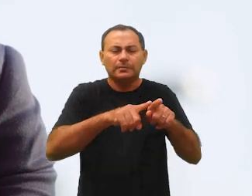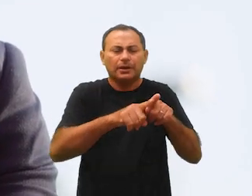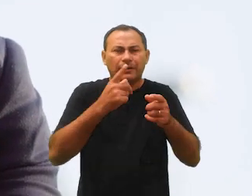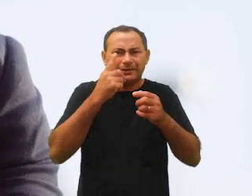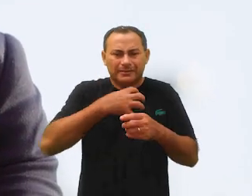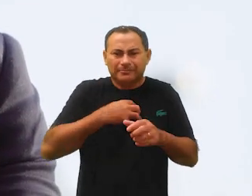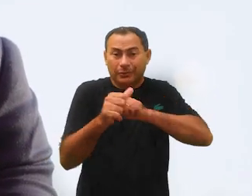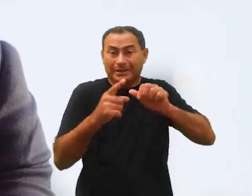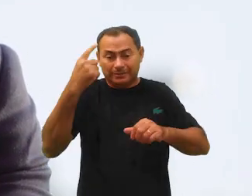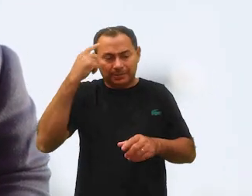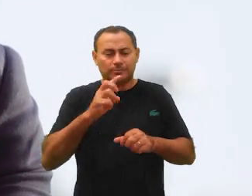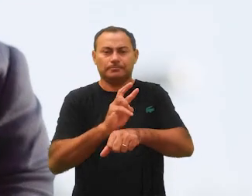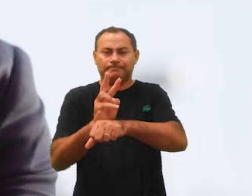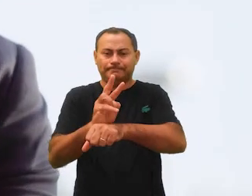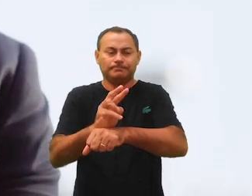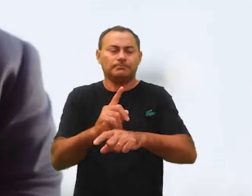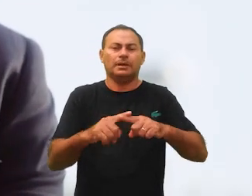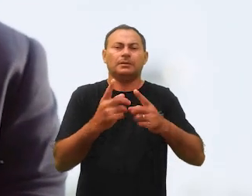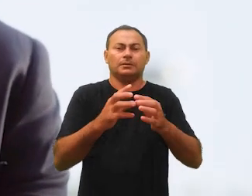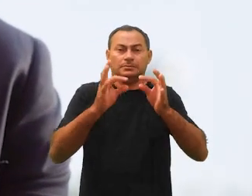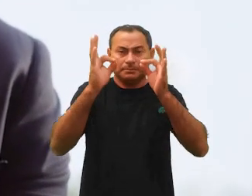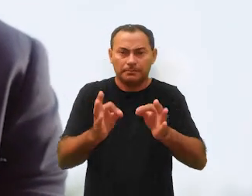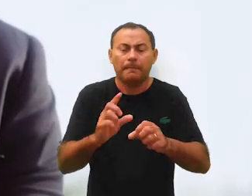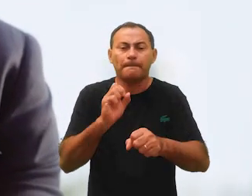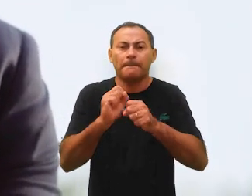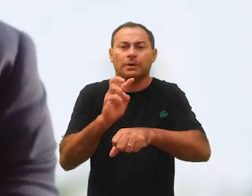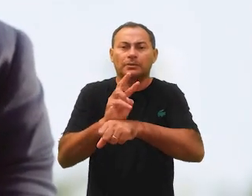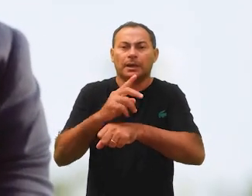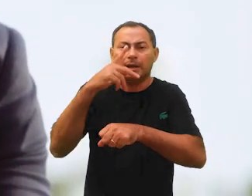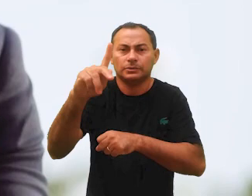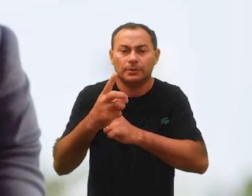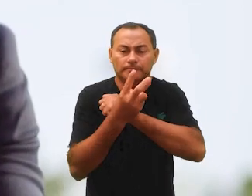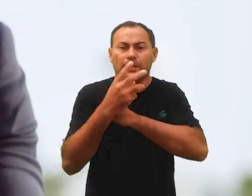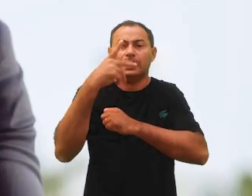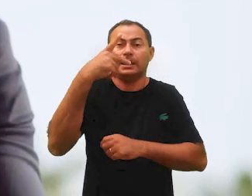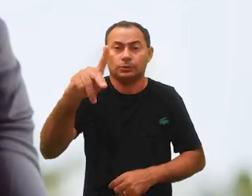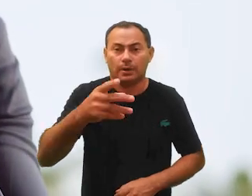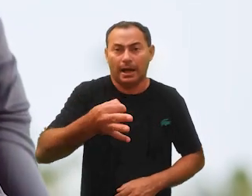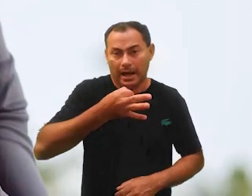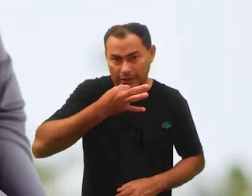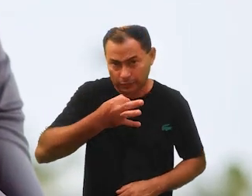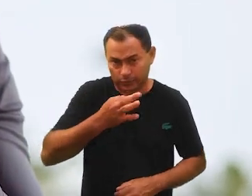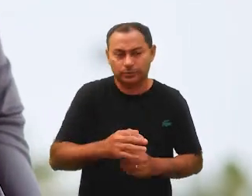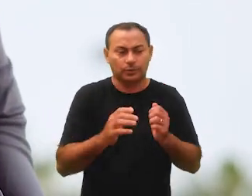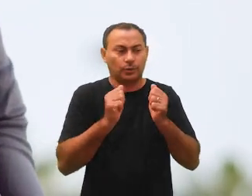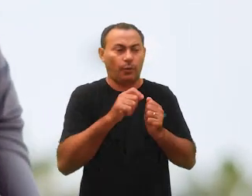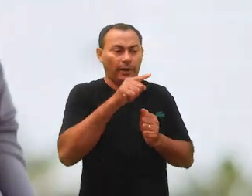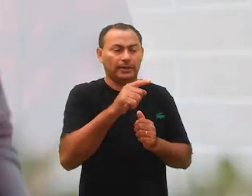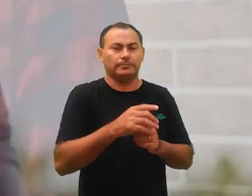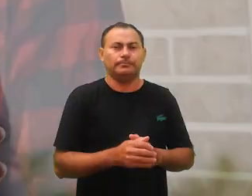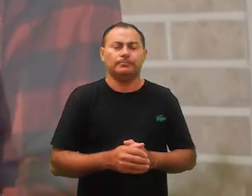sério. Você não pode controlá-lo, mas com toda certeza pode controlar a sua atitude com